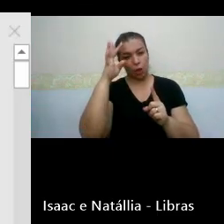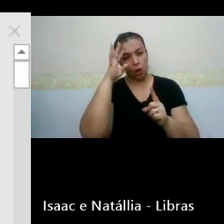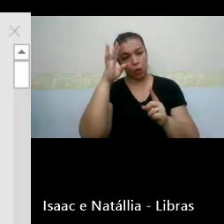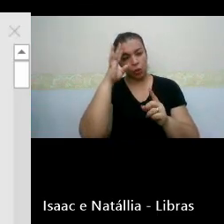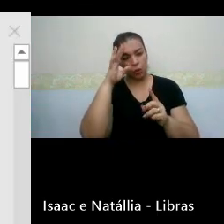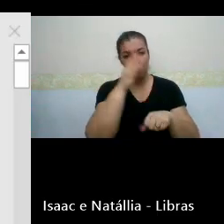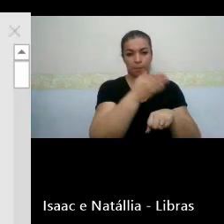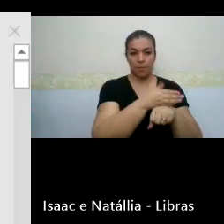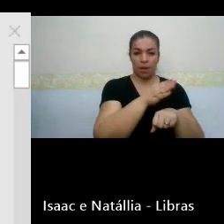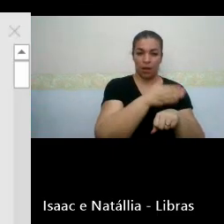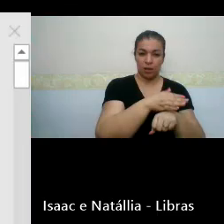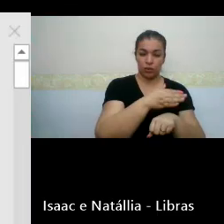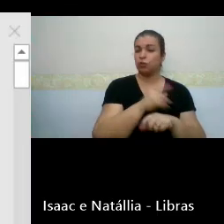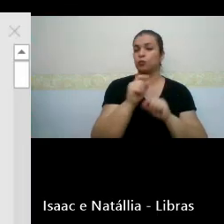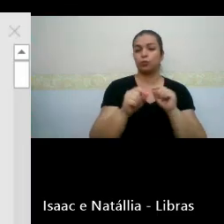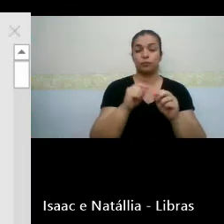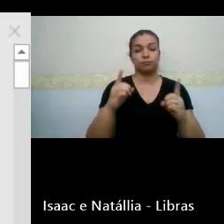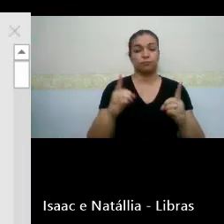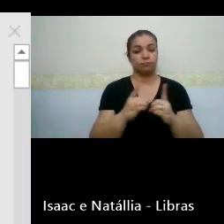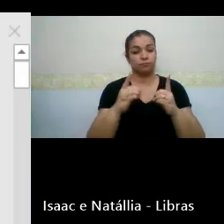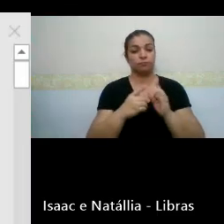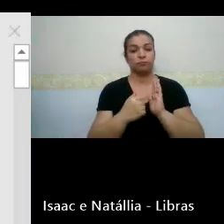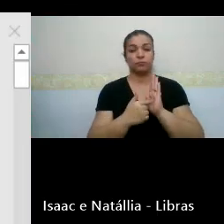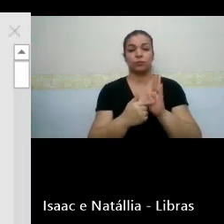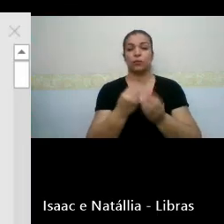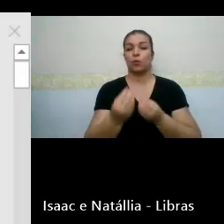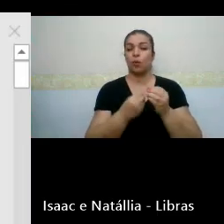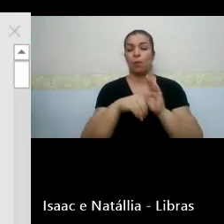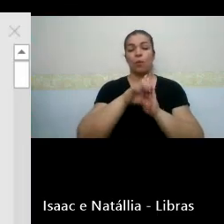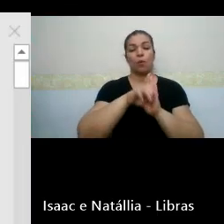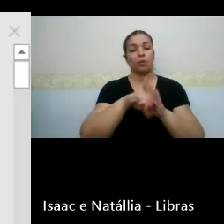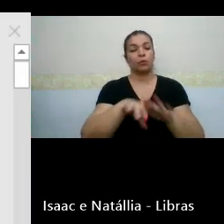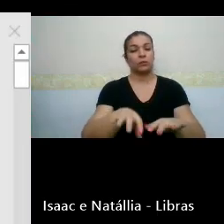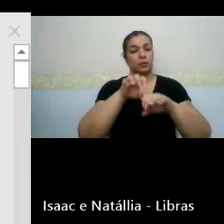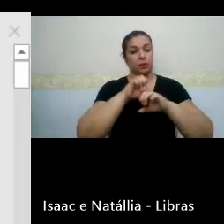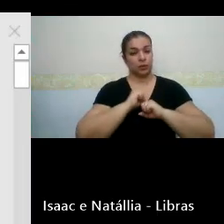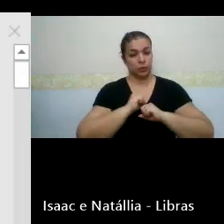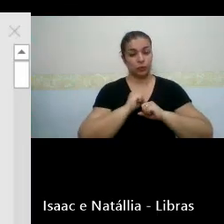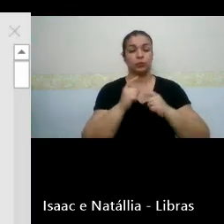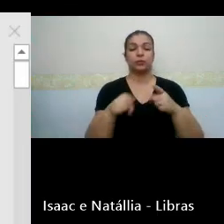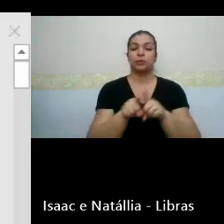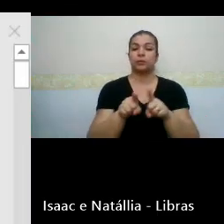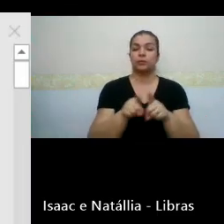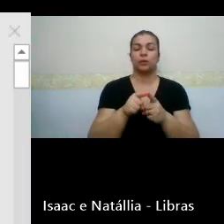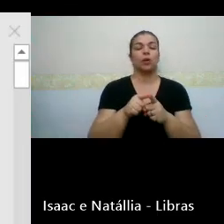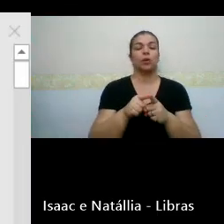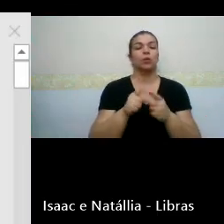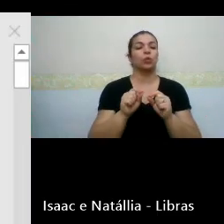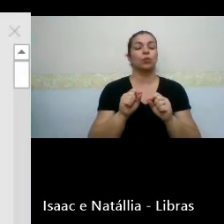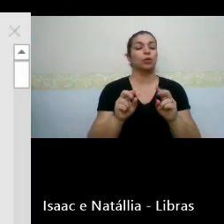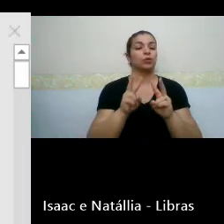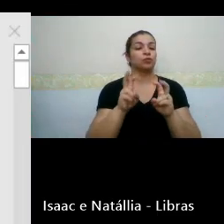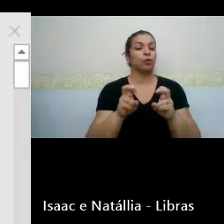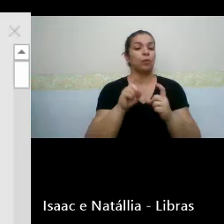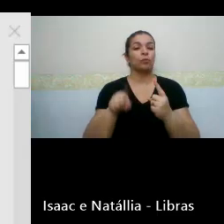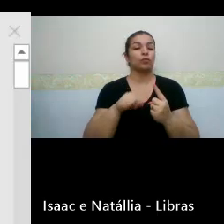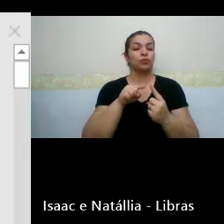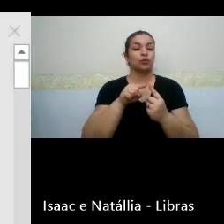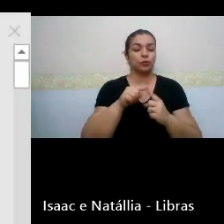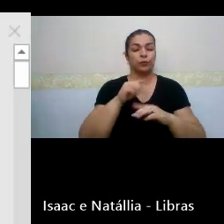da relação de apropriação de conceitos, ela vai falar da finalidade da